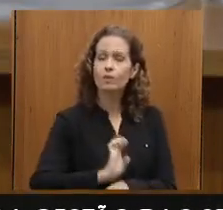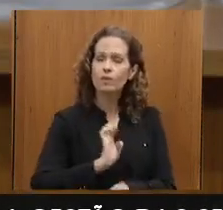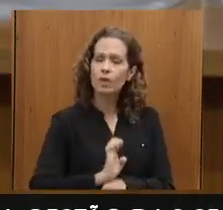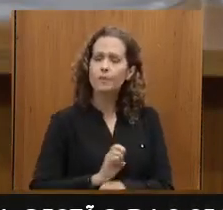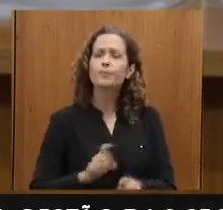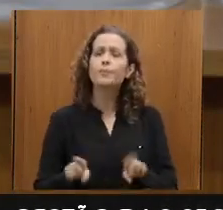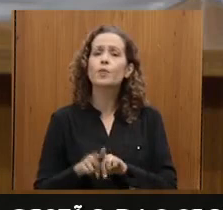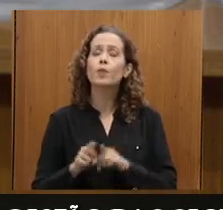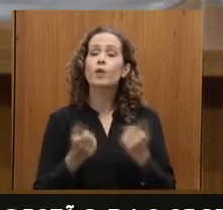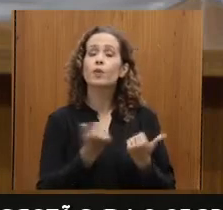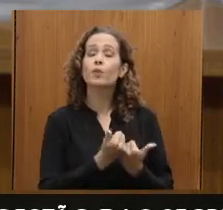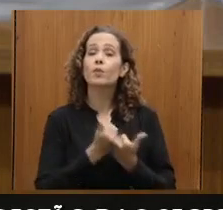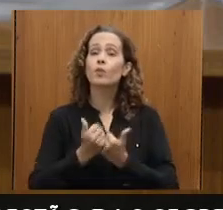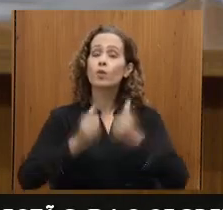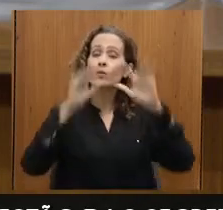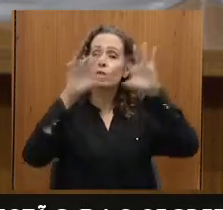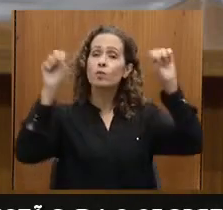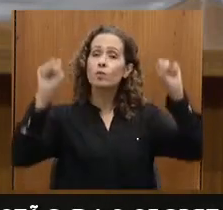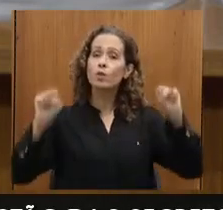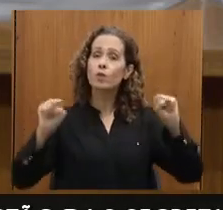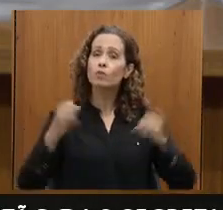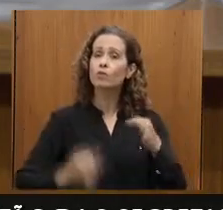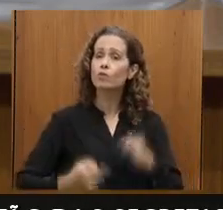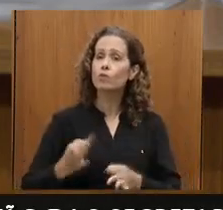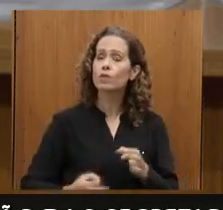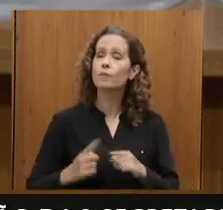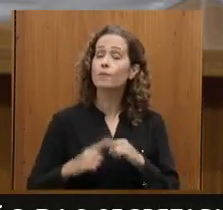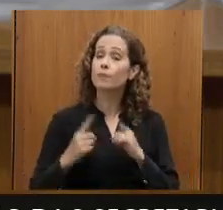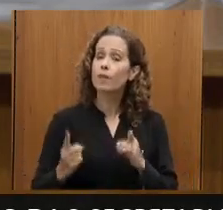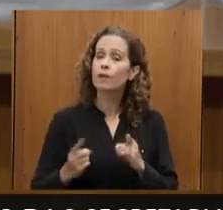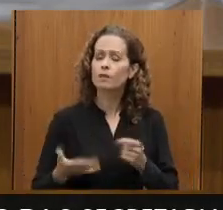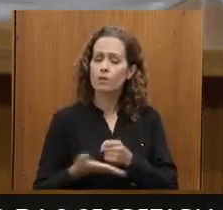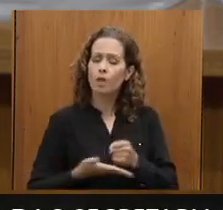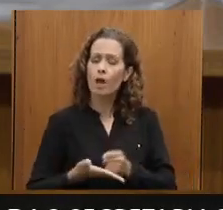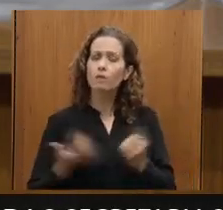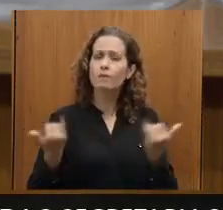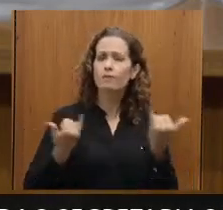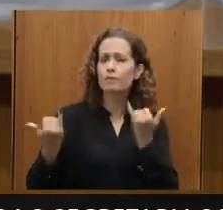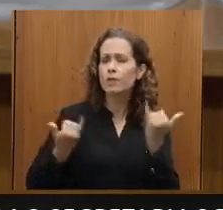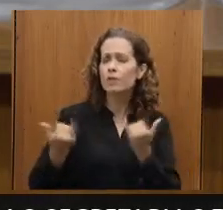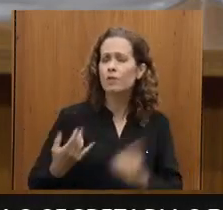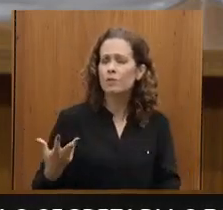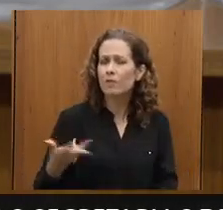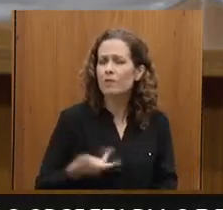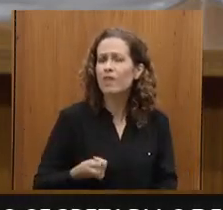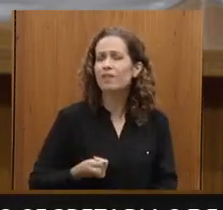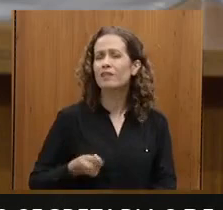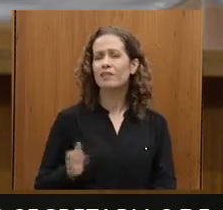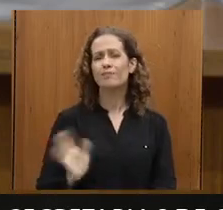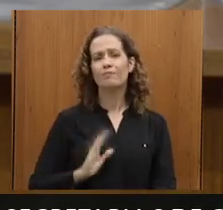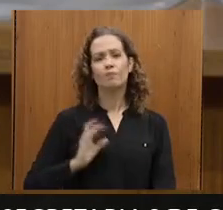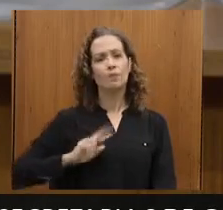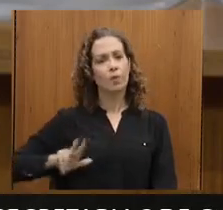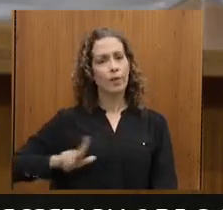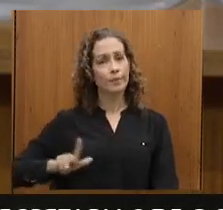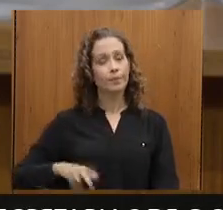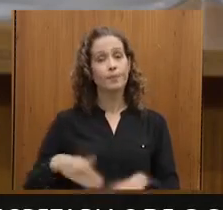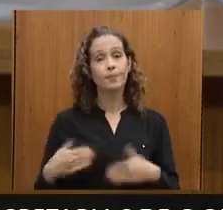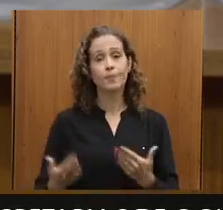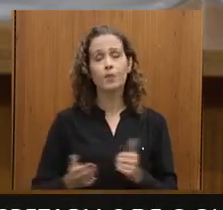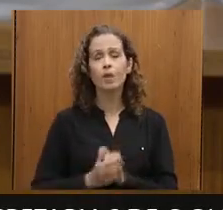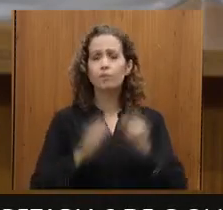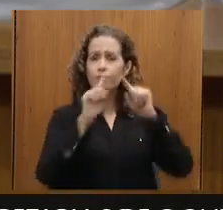também com o apoio do Tribunal de Justiça, mas as bases de dados, elas não são perfeitas e não são exatas. Eventualmente,